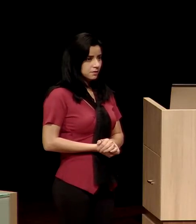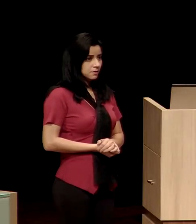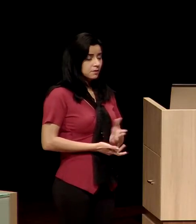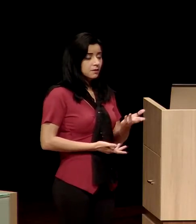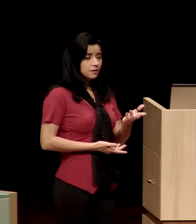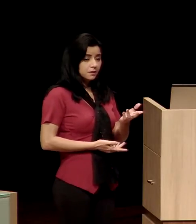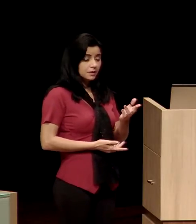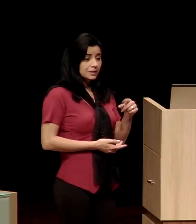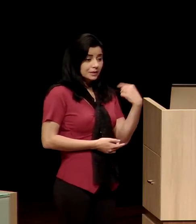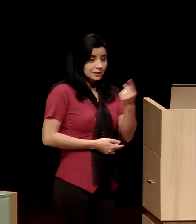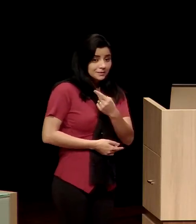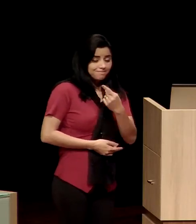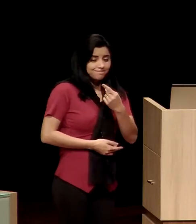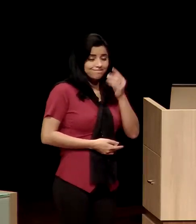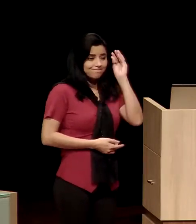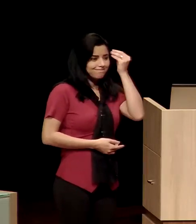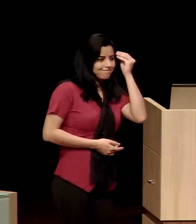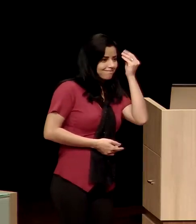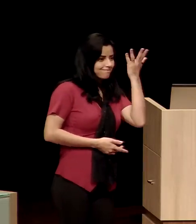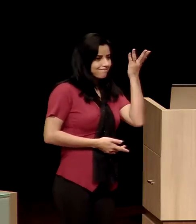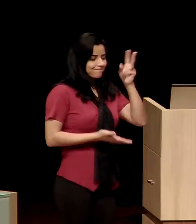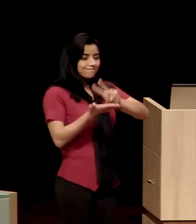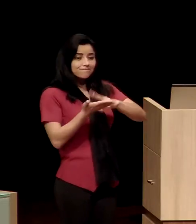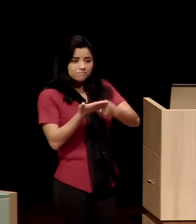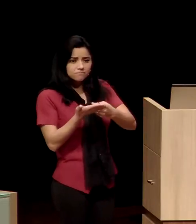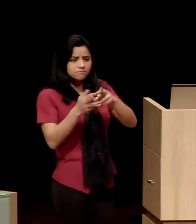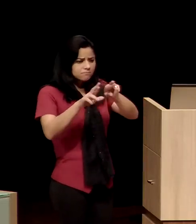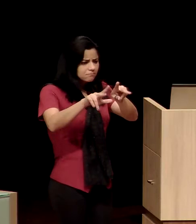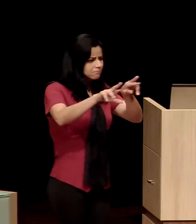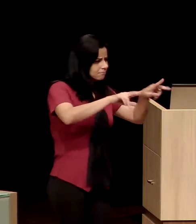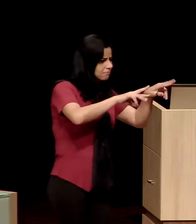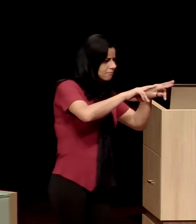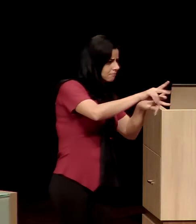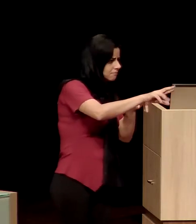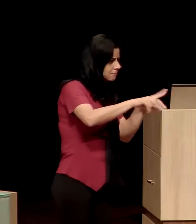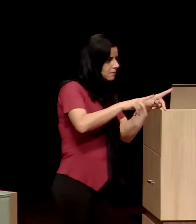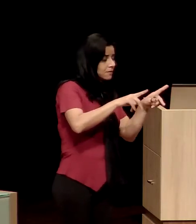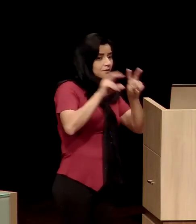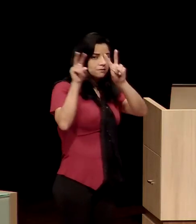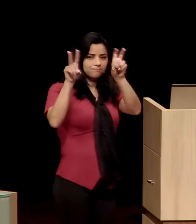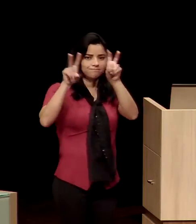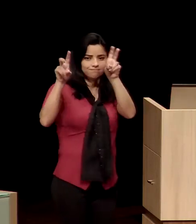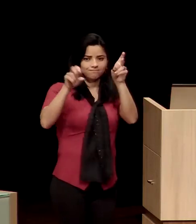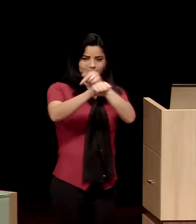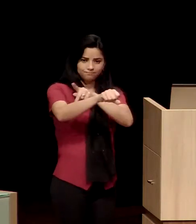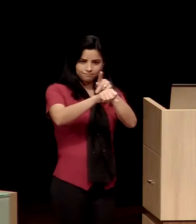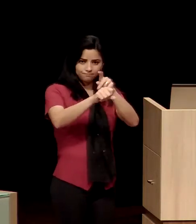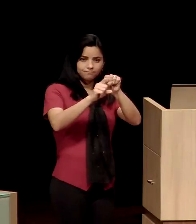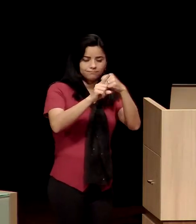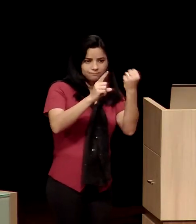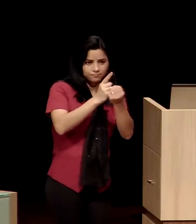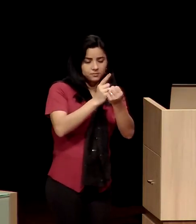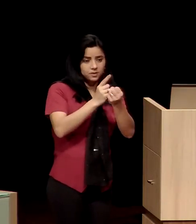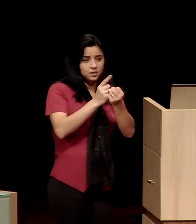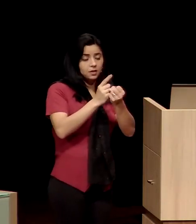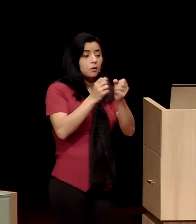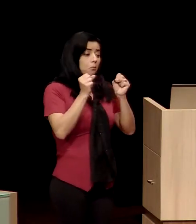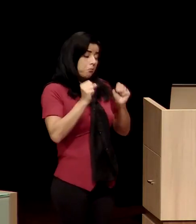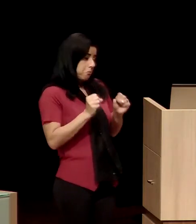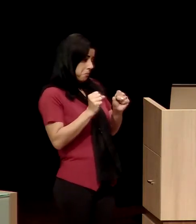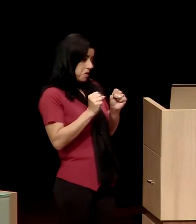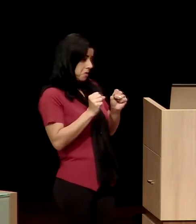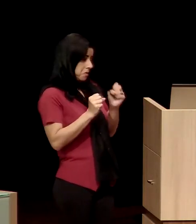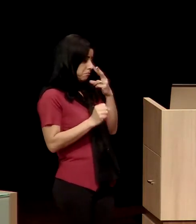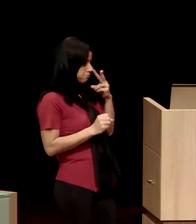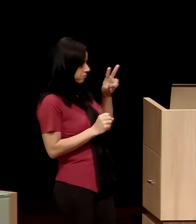practice. Então nós temos entendimentos e interpretações diferentes sobre a pedagogia social, podendo ser vista como